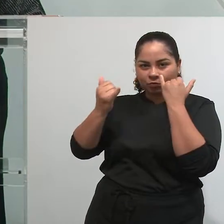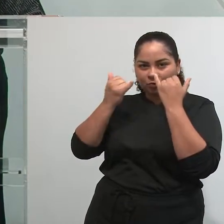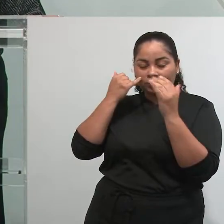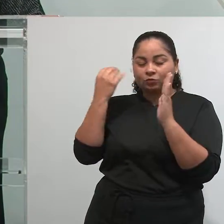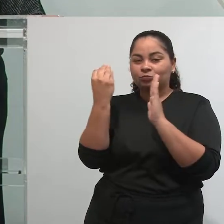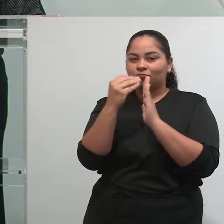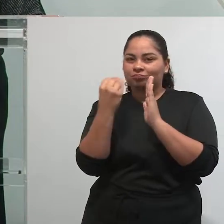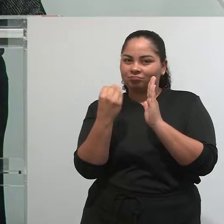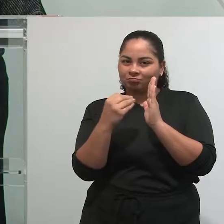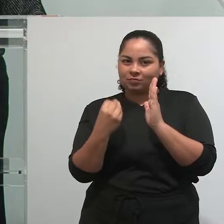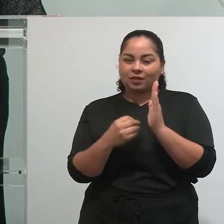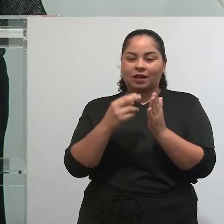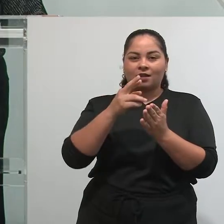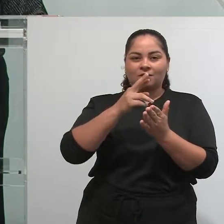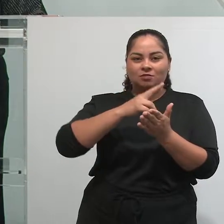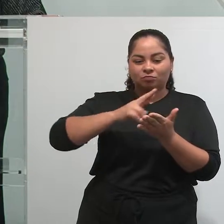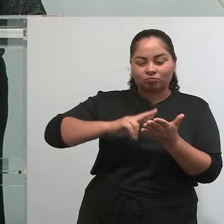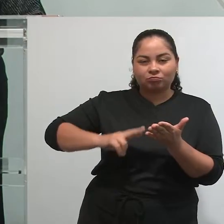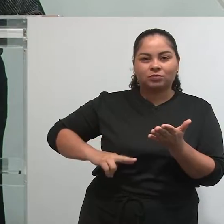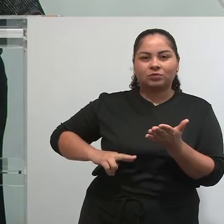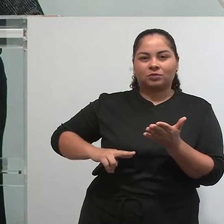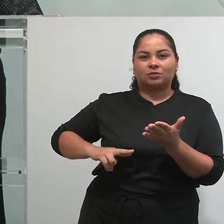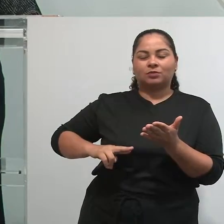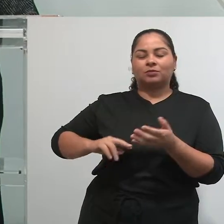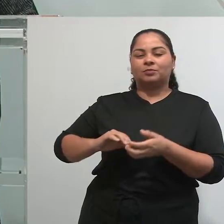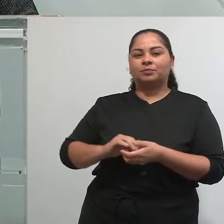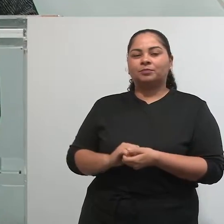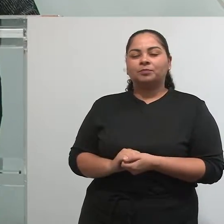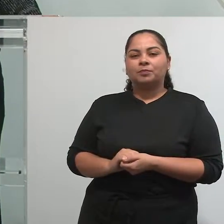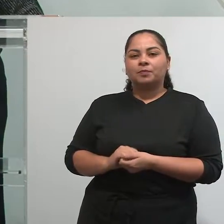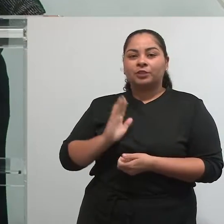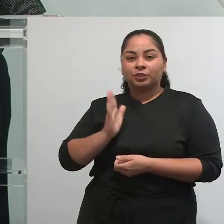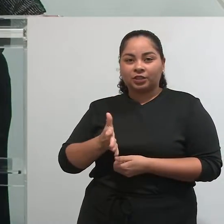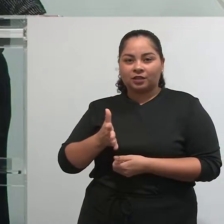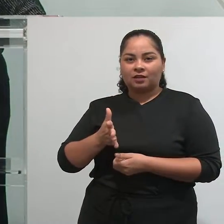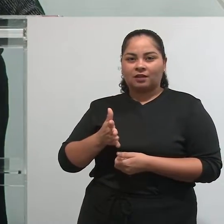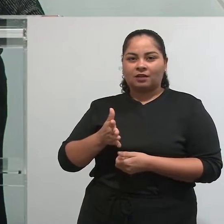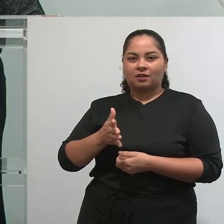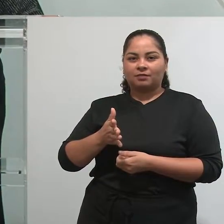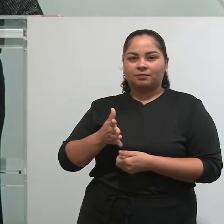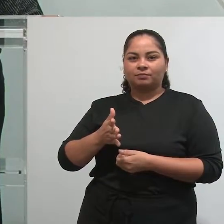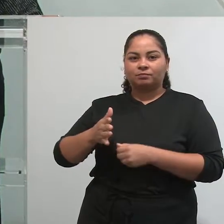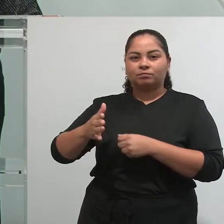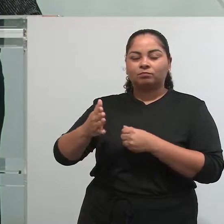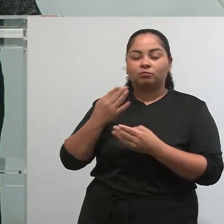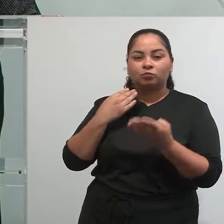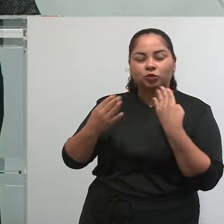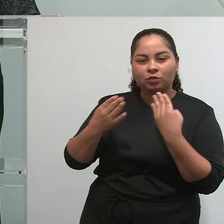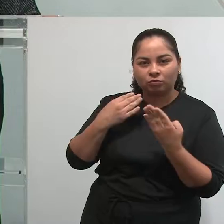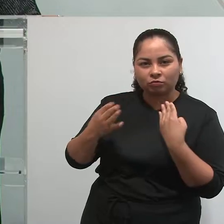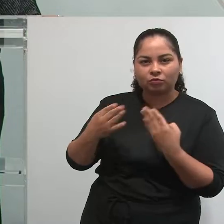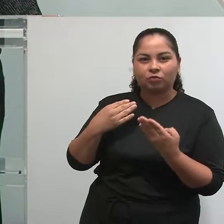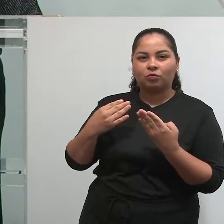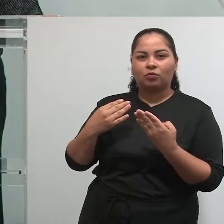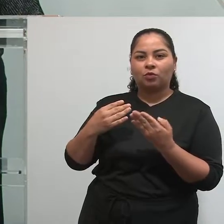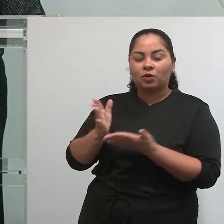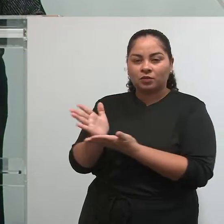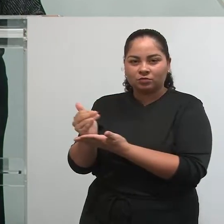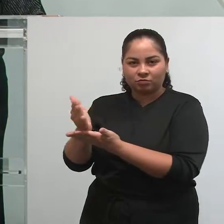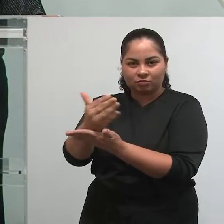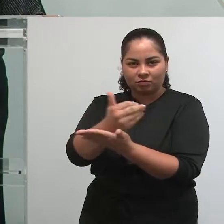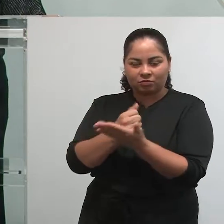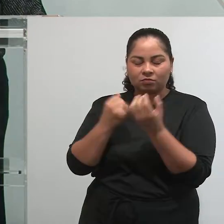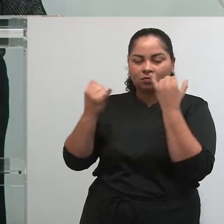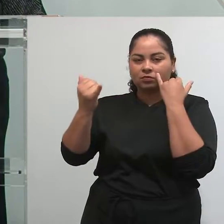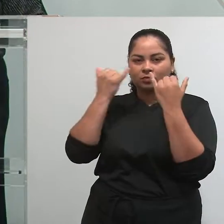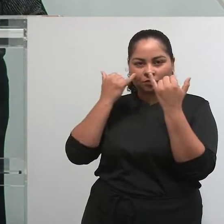roteiro de observação, tá bom? Você conversou ali com os responsáveis, você observou, pegou as suas informações ali escolhidas,